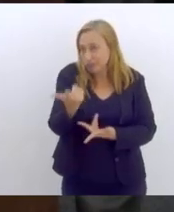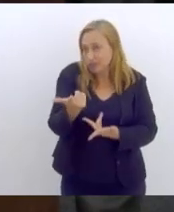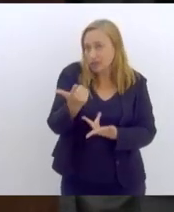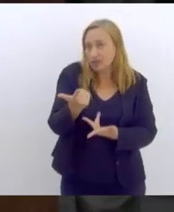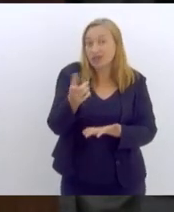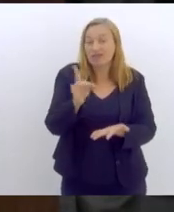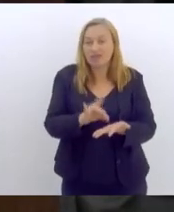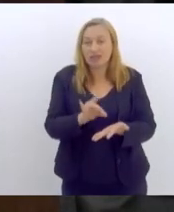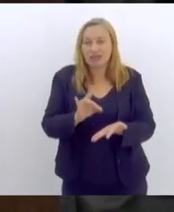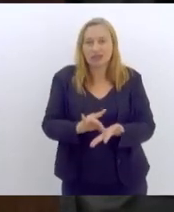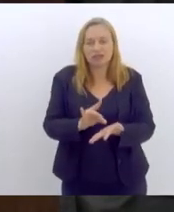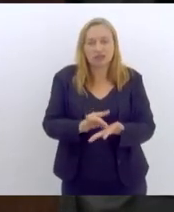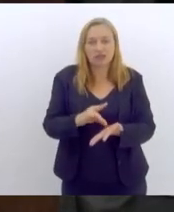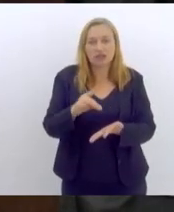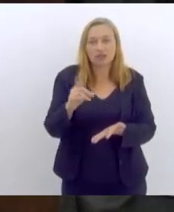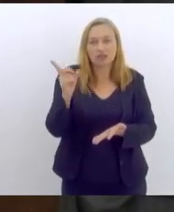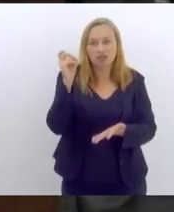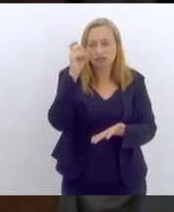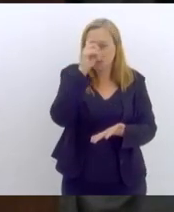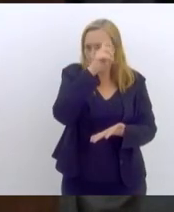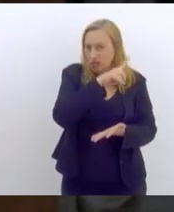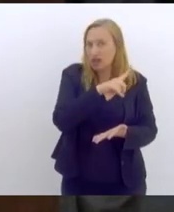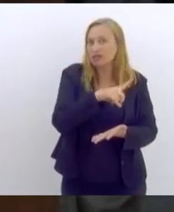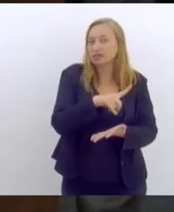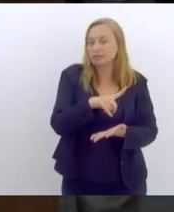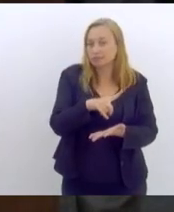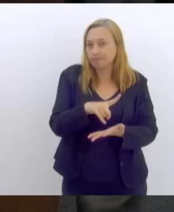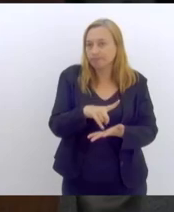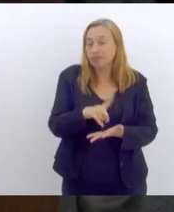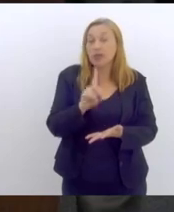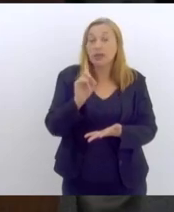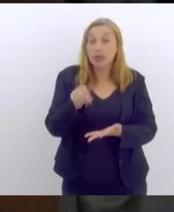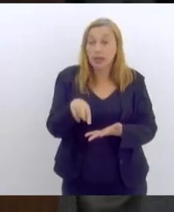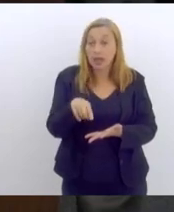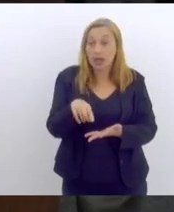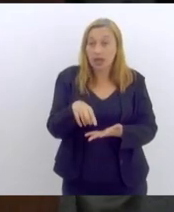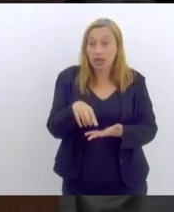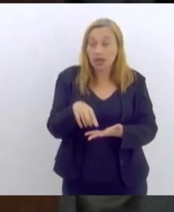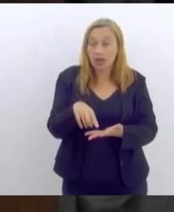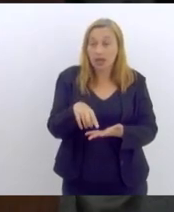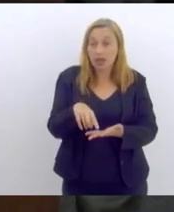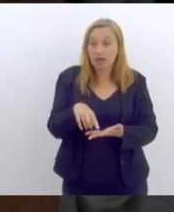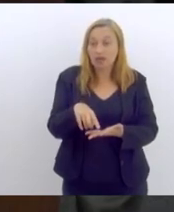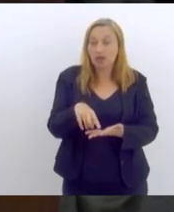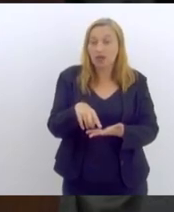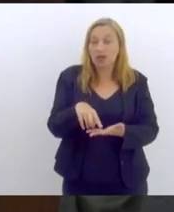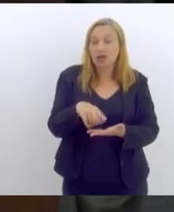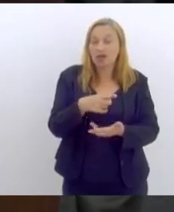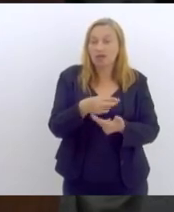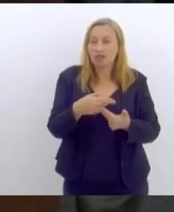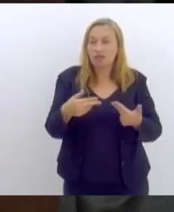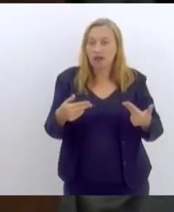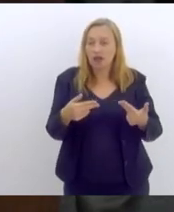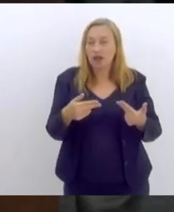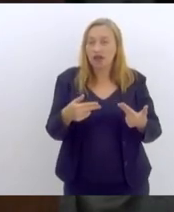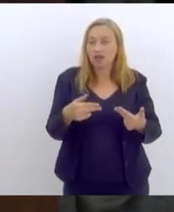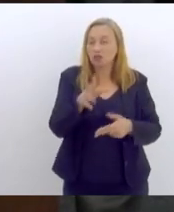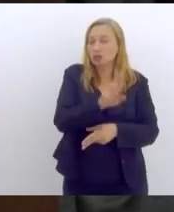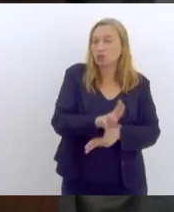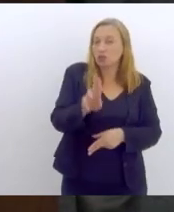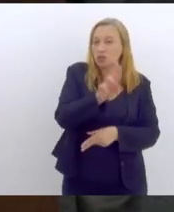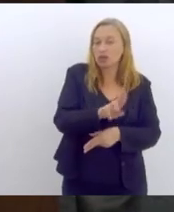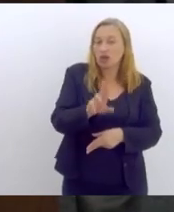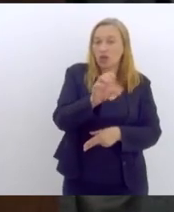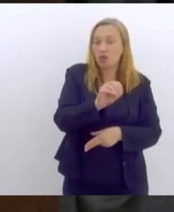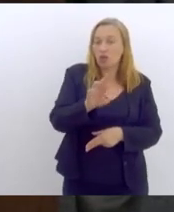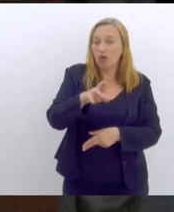uma verdadeira via crucis do consumidor, que é levado a call centers, que é levado a utilizar o correio